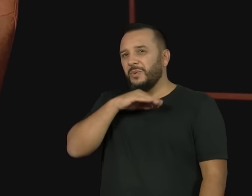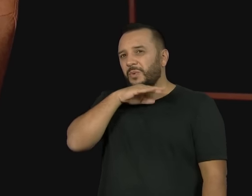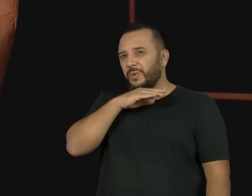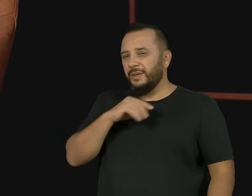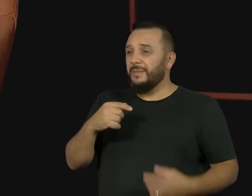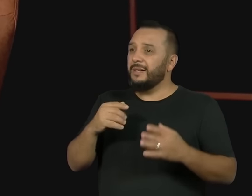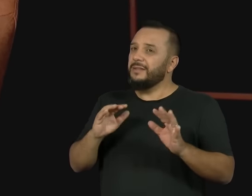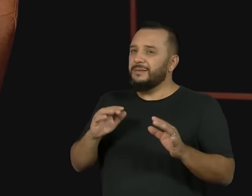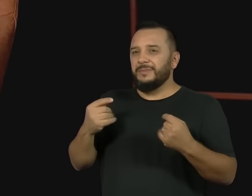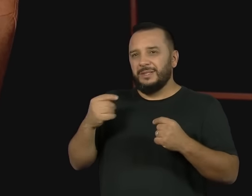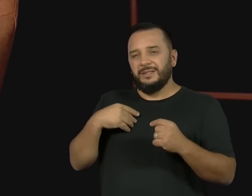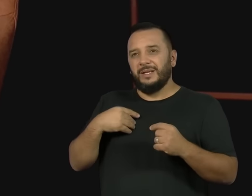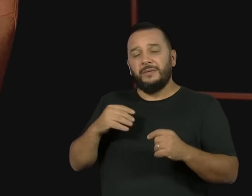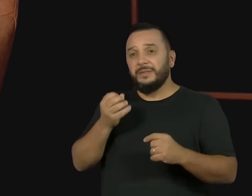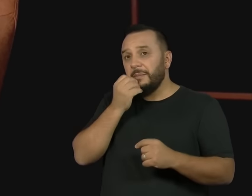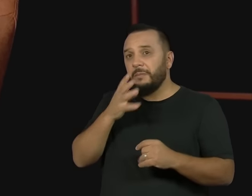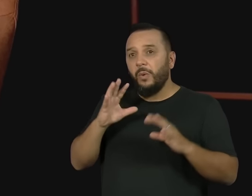não ter.